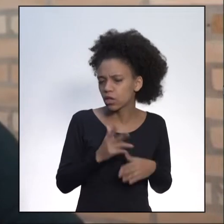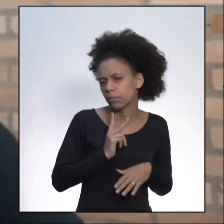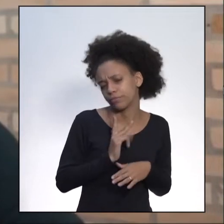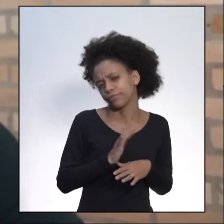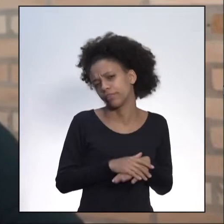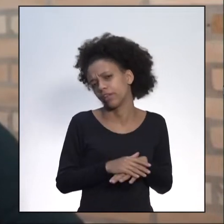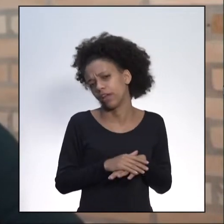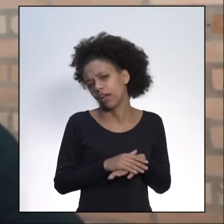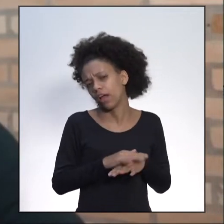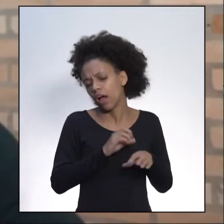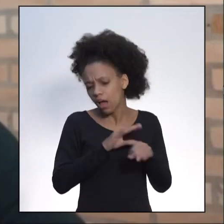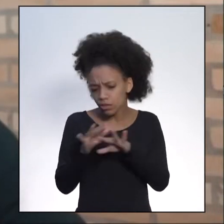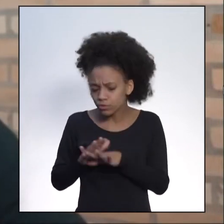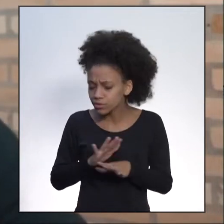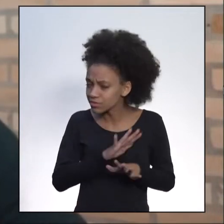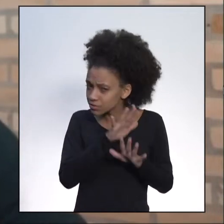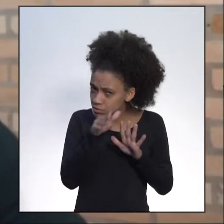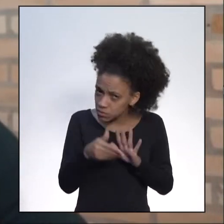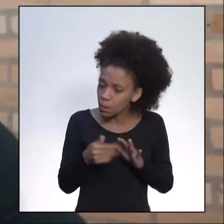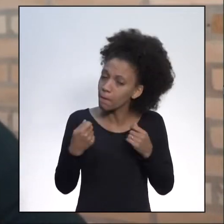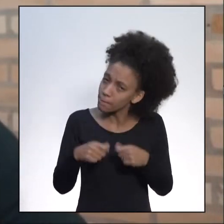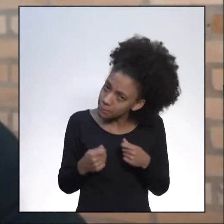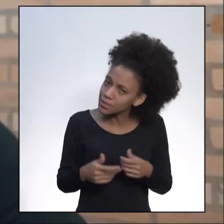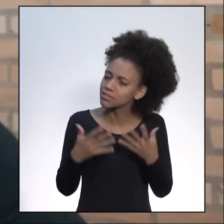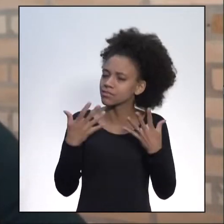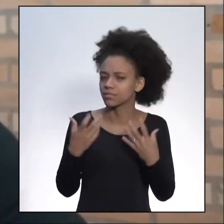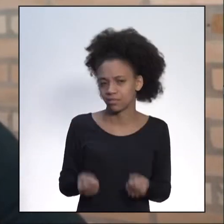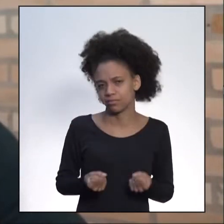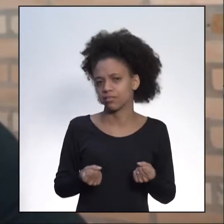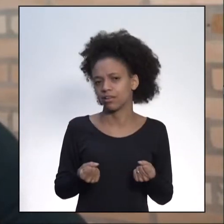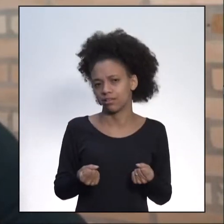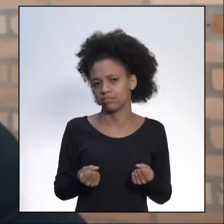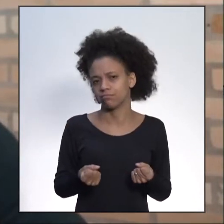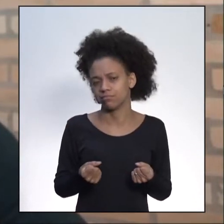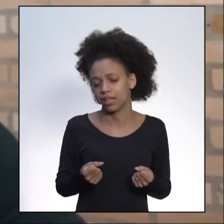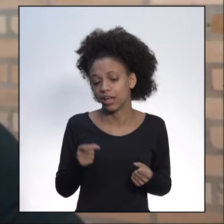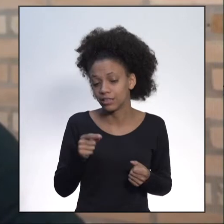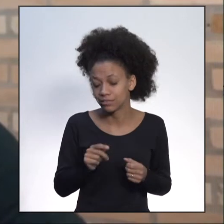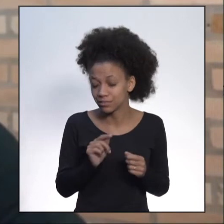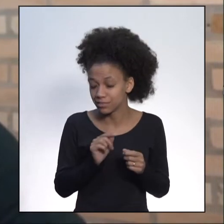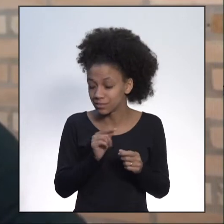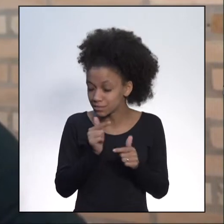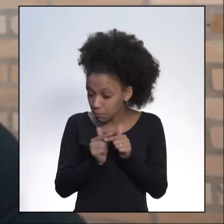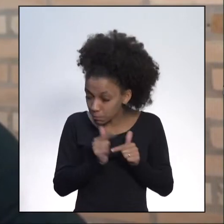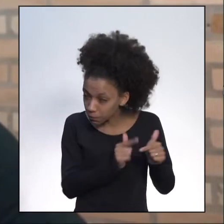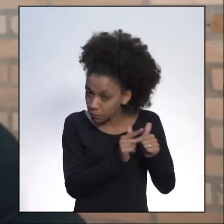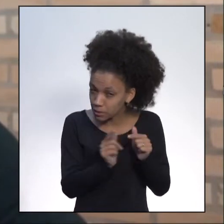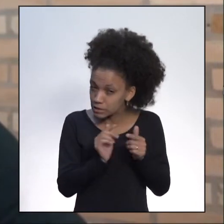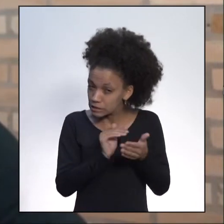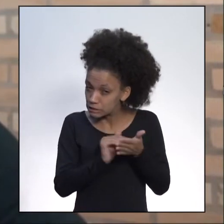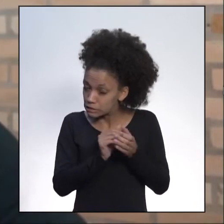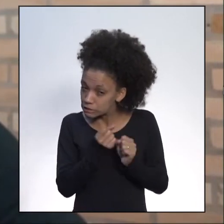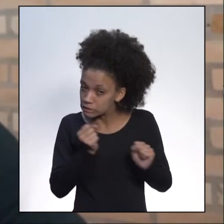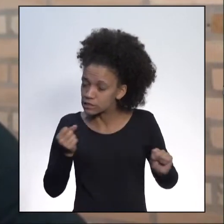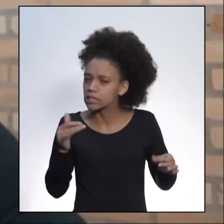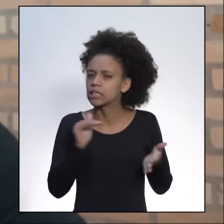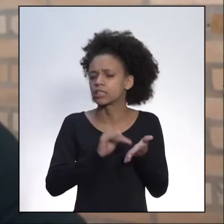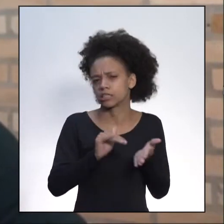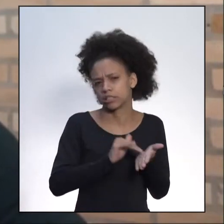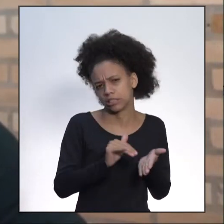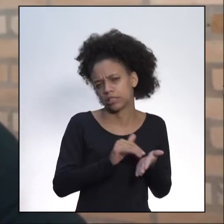a educação de forma geral precisa considerar, né, nessa diversidade, e uma secretaria, né, como a de São